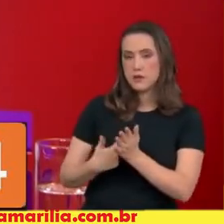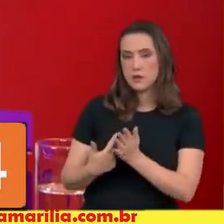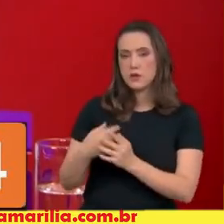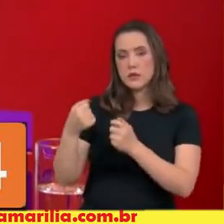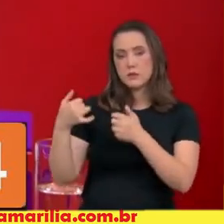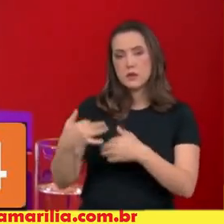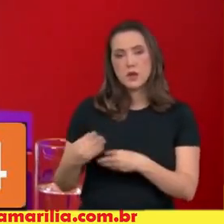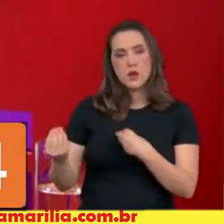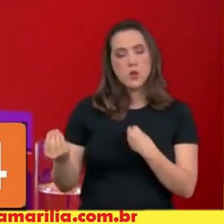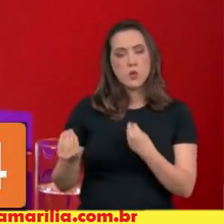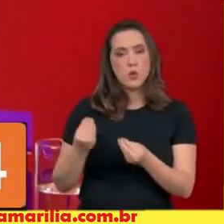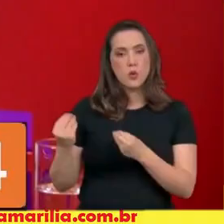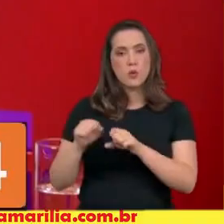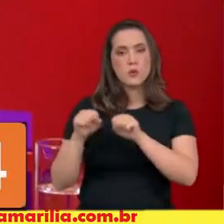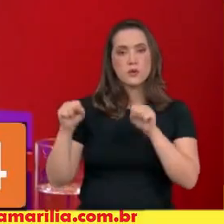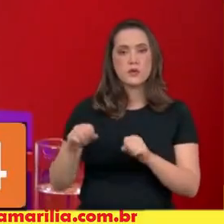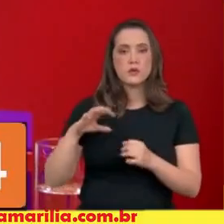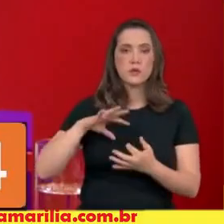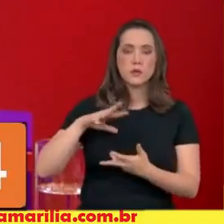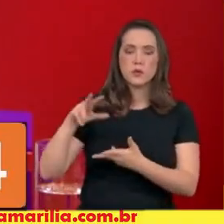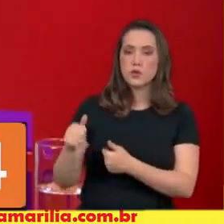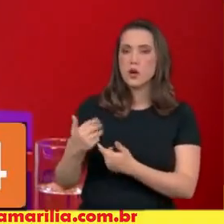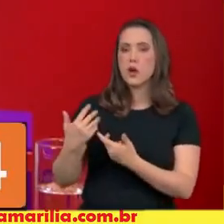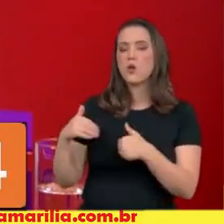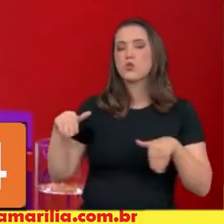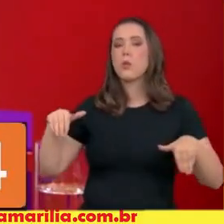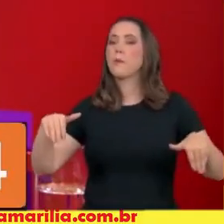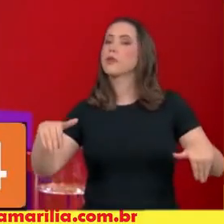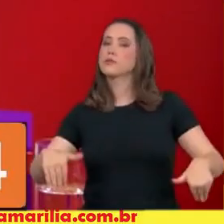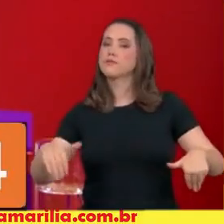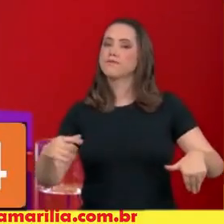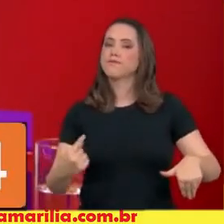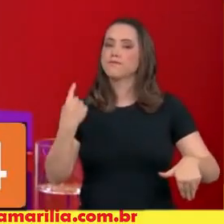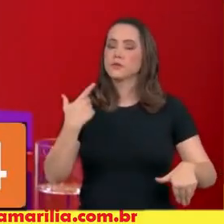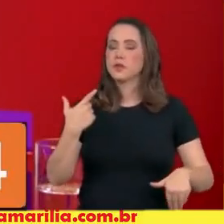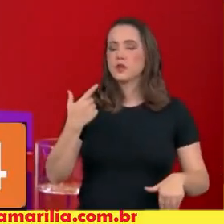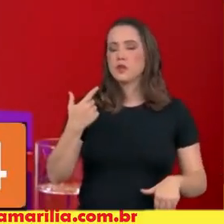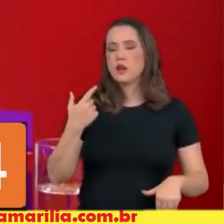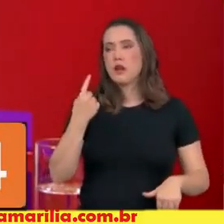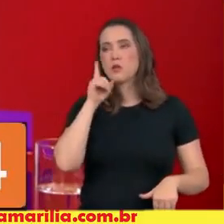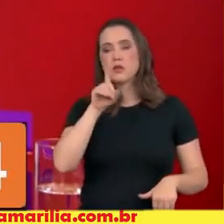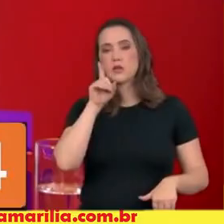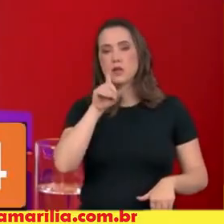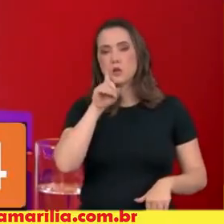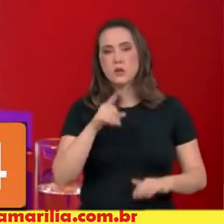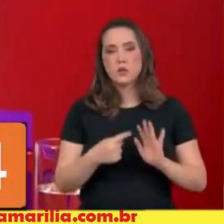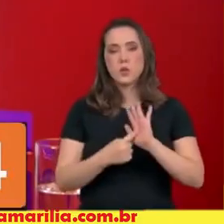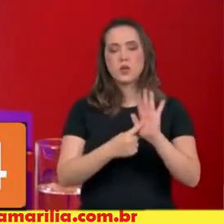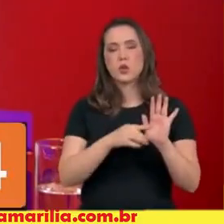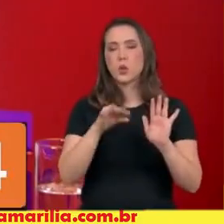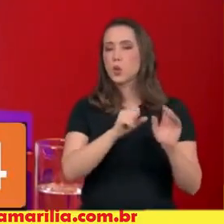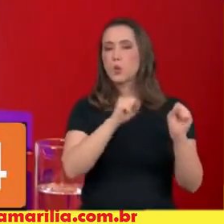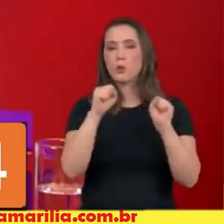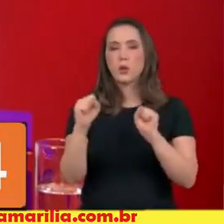a formação do sistema global imperialista com os Estados Unidos como seu poder hegemônico. Mas na